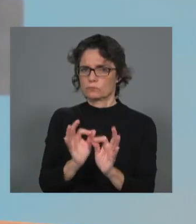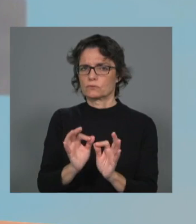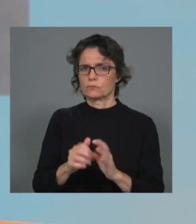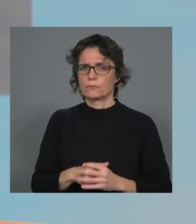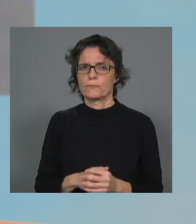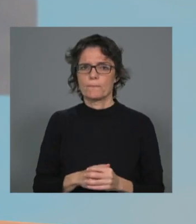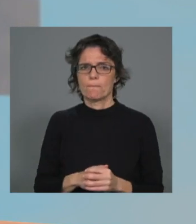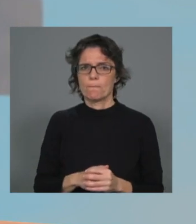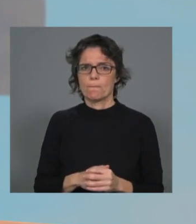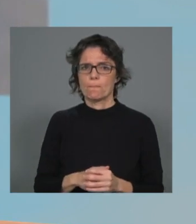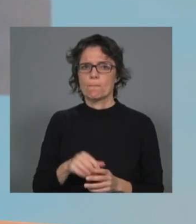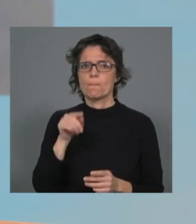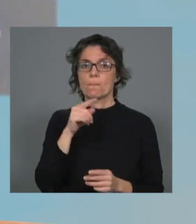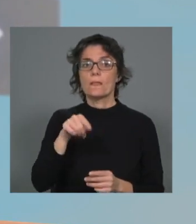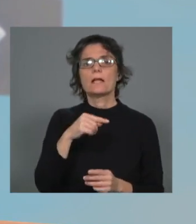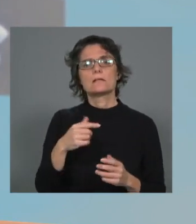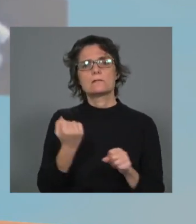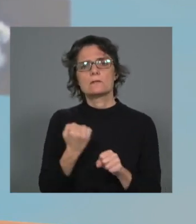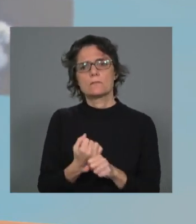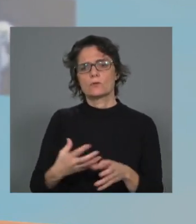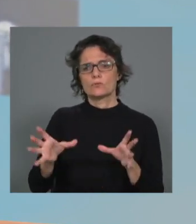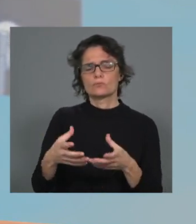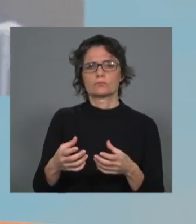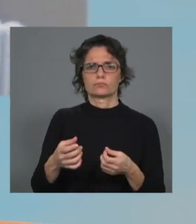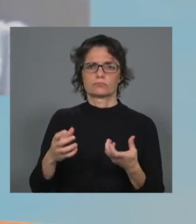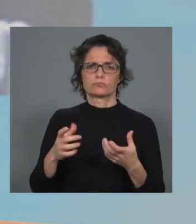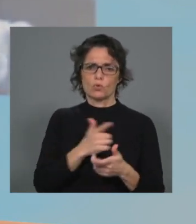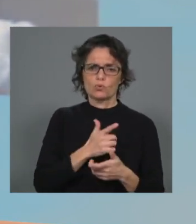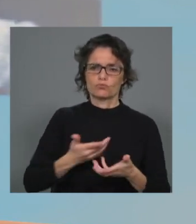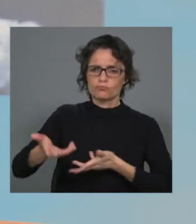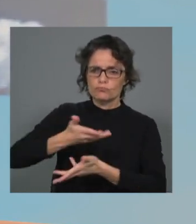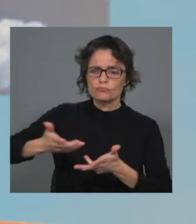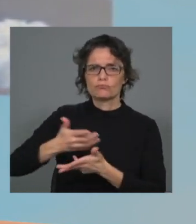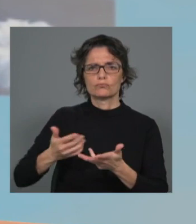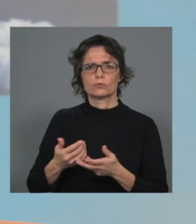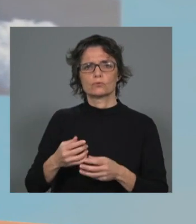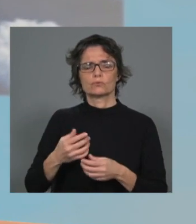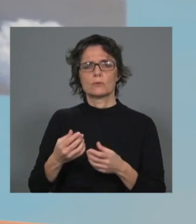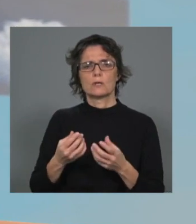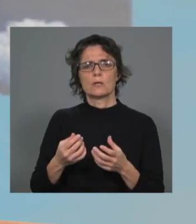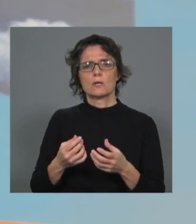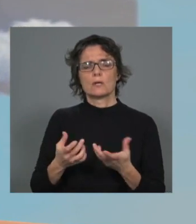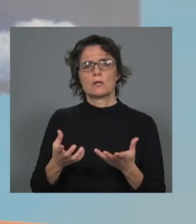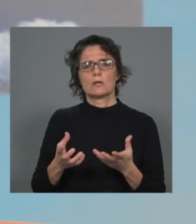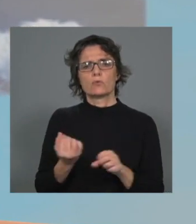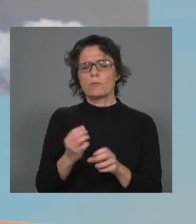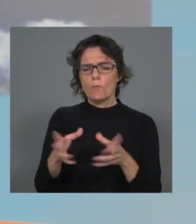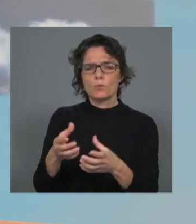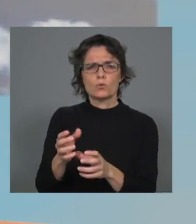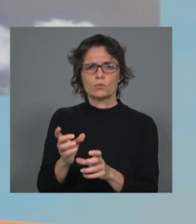trabalhar do coletivo, das turmas, dos trabalhos de grupo, da interação do professor com o aluno, percebe-se que